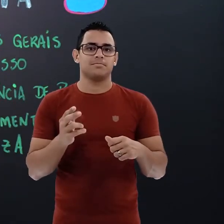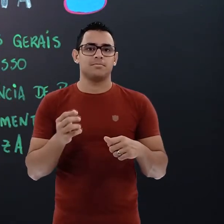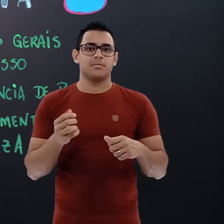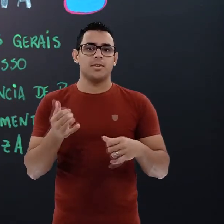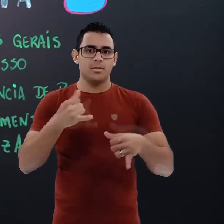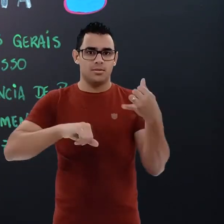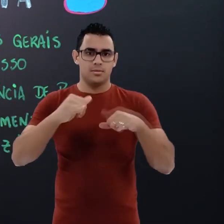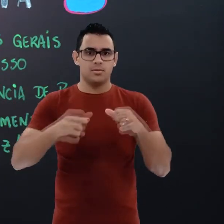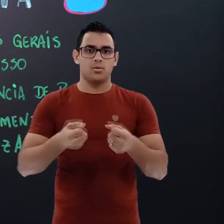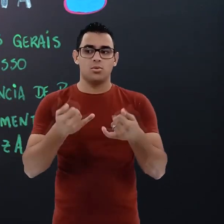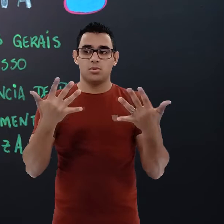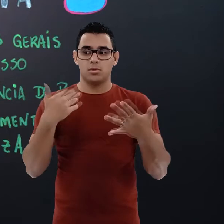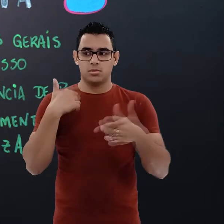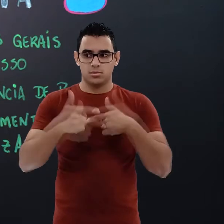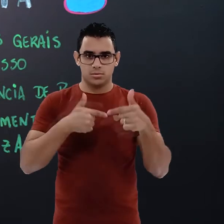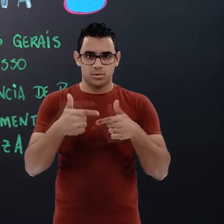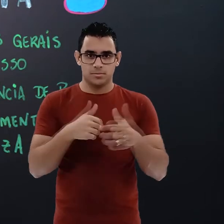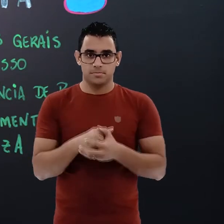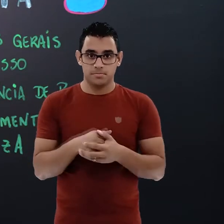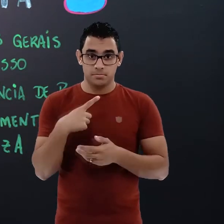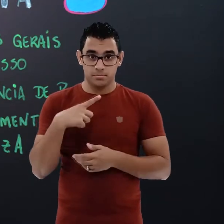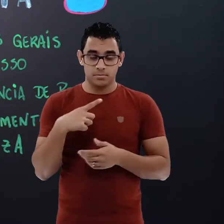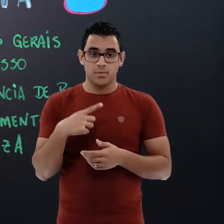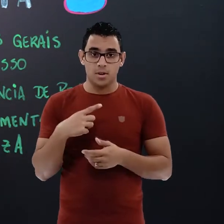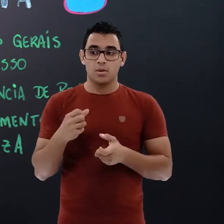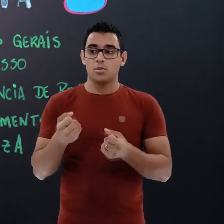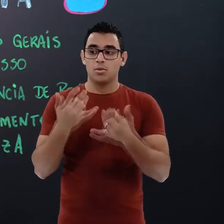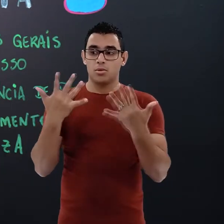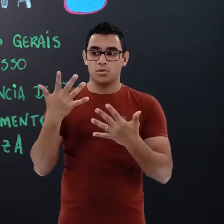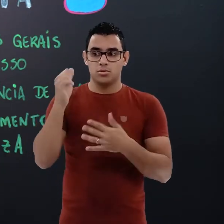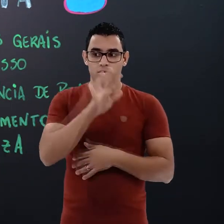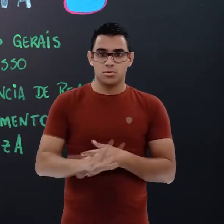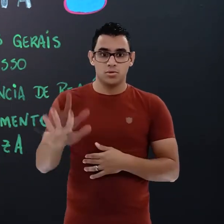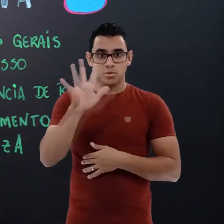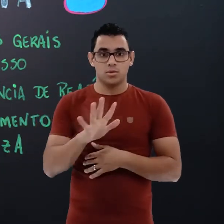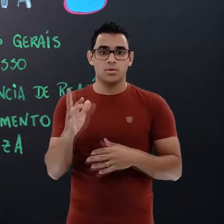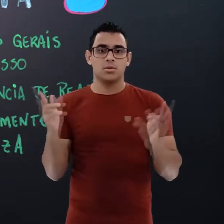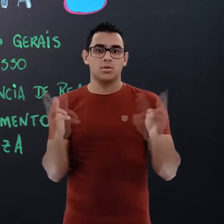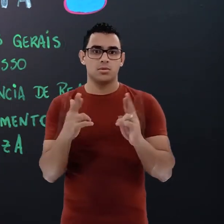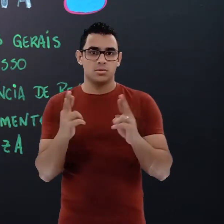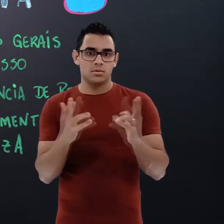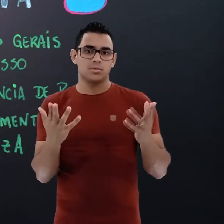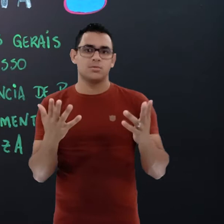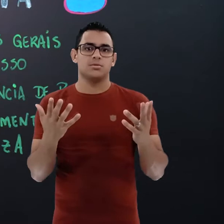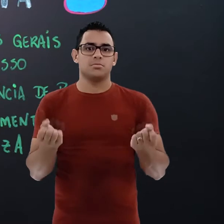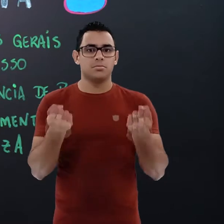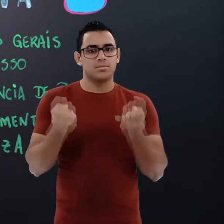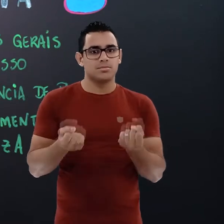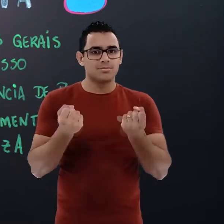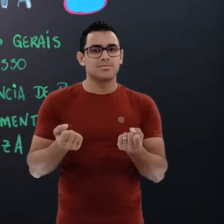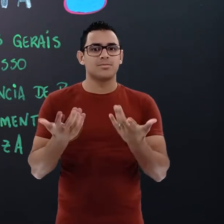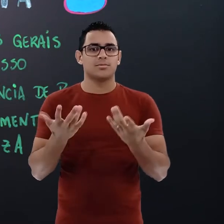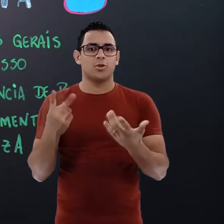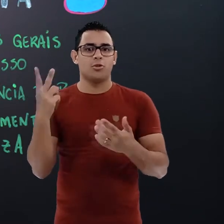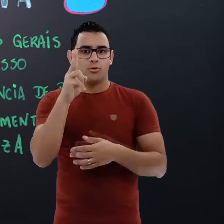estequiométricos que nós vamos trabalhar? Nós temos os casos gerais, vocês vão ver que são bem simples, de relação de massa, volume, número